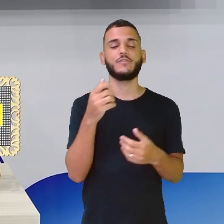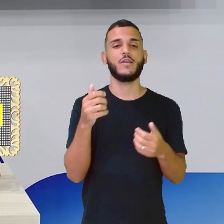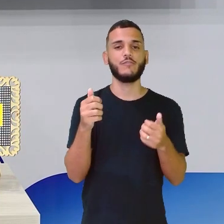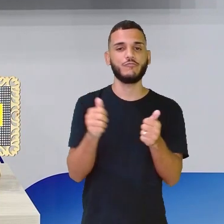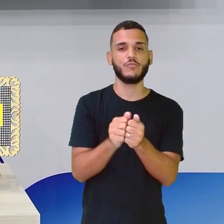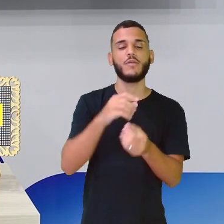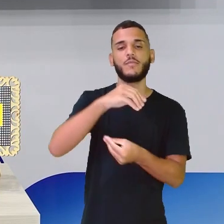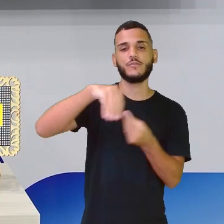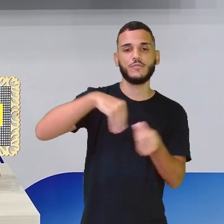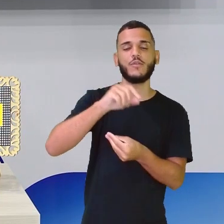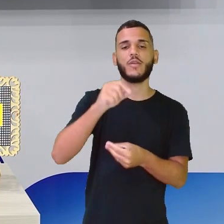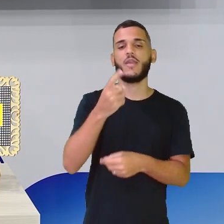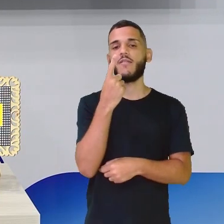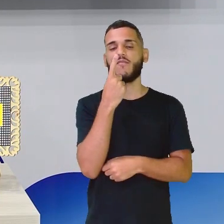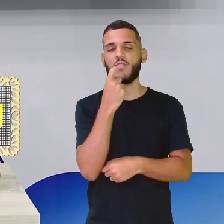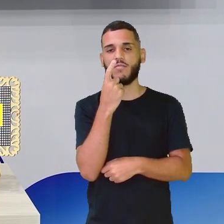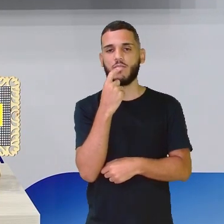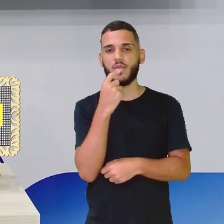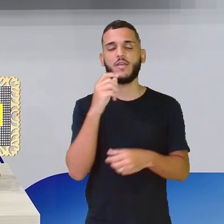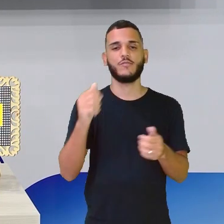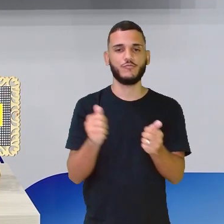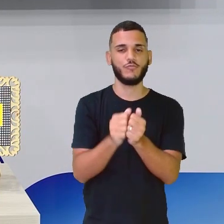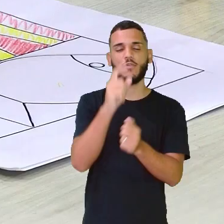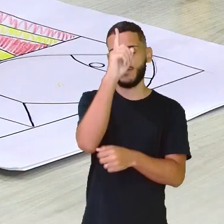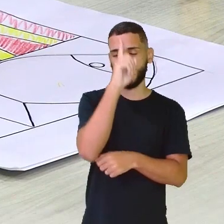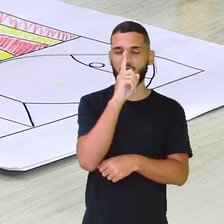do vermelho com o amarelo.